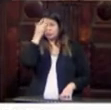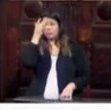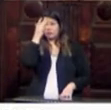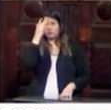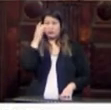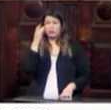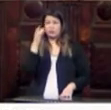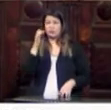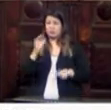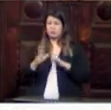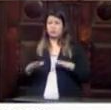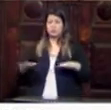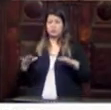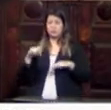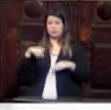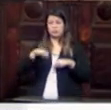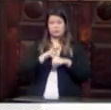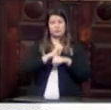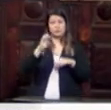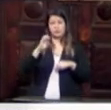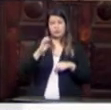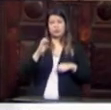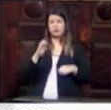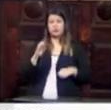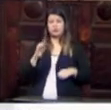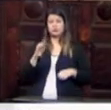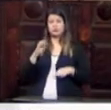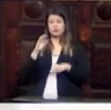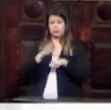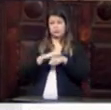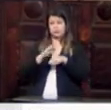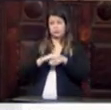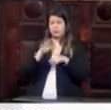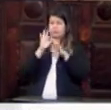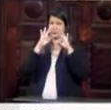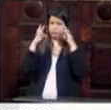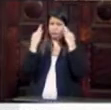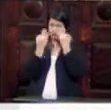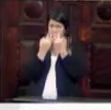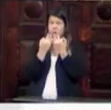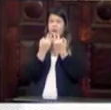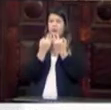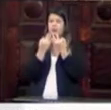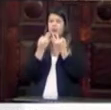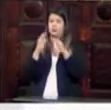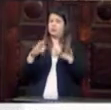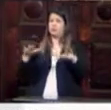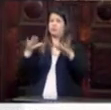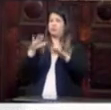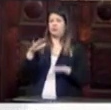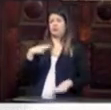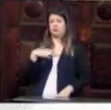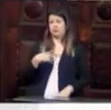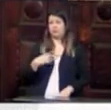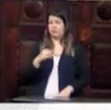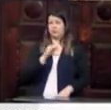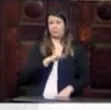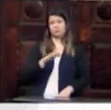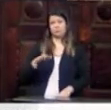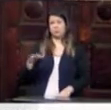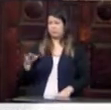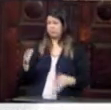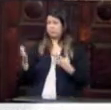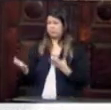do Estado, ela, na verdade, tem autoria dos familiares de vítimas de violência, que são os autores e